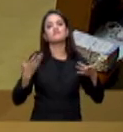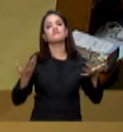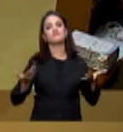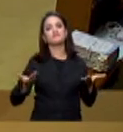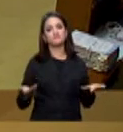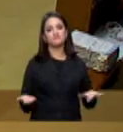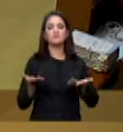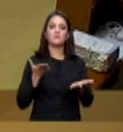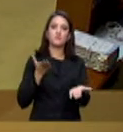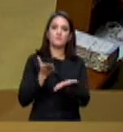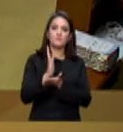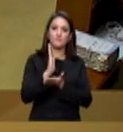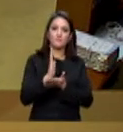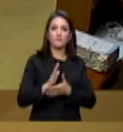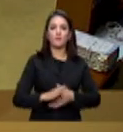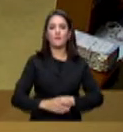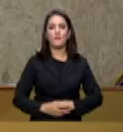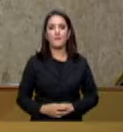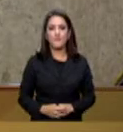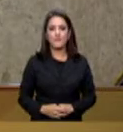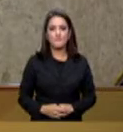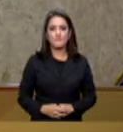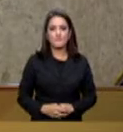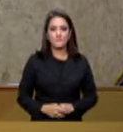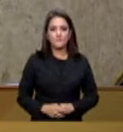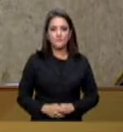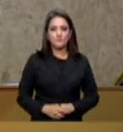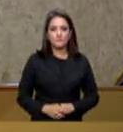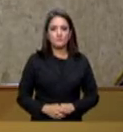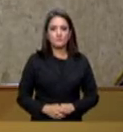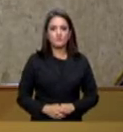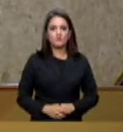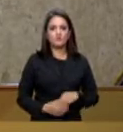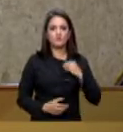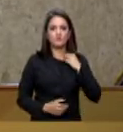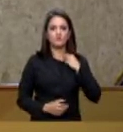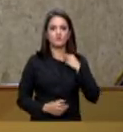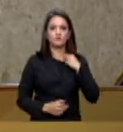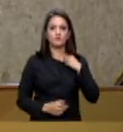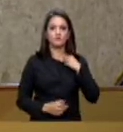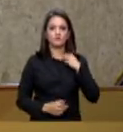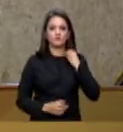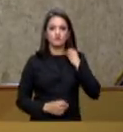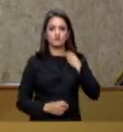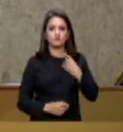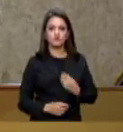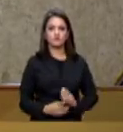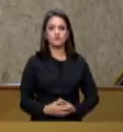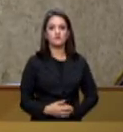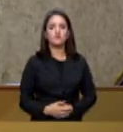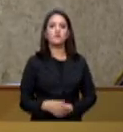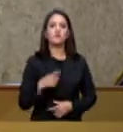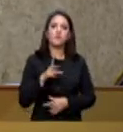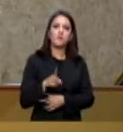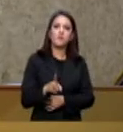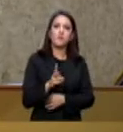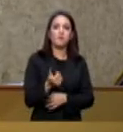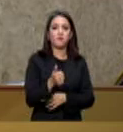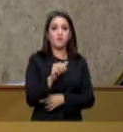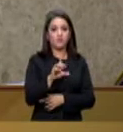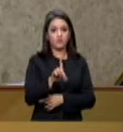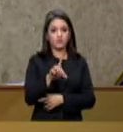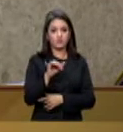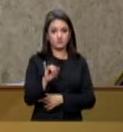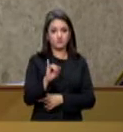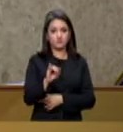eu considero aprovada a ata. Dando continuidade à ação direta de